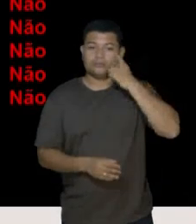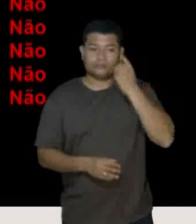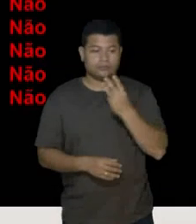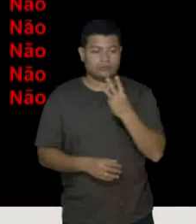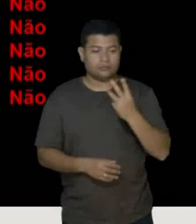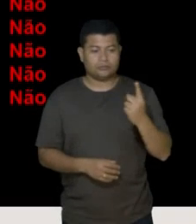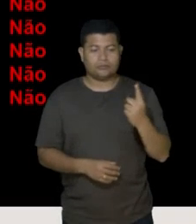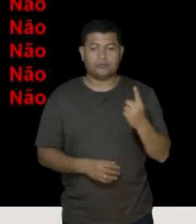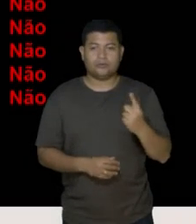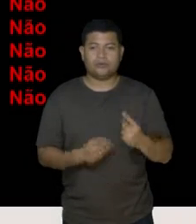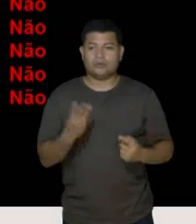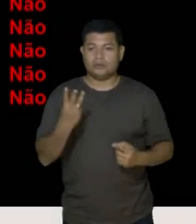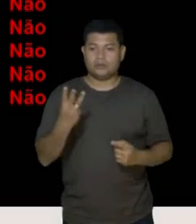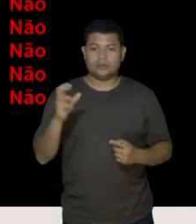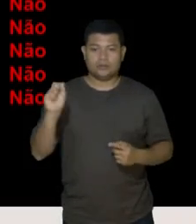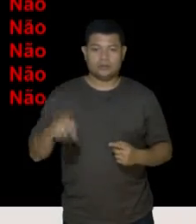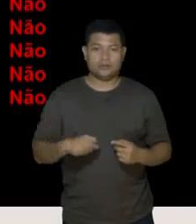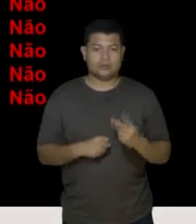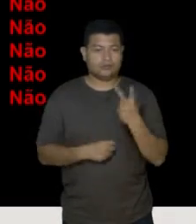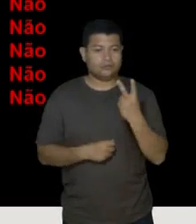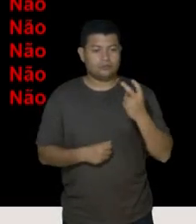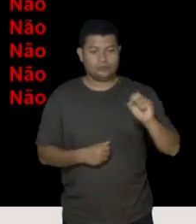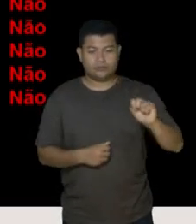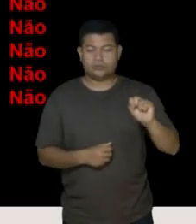deputados, 3 sim, 28 não, está